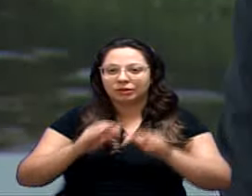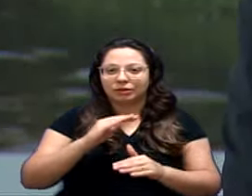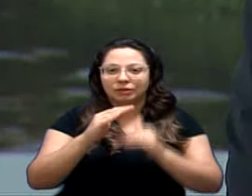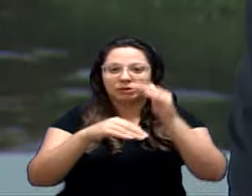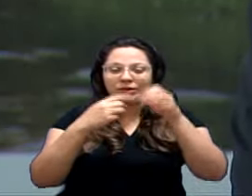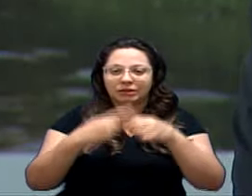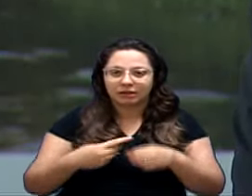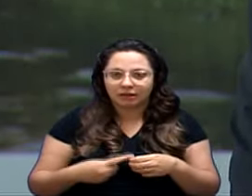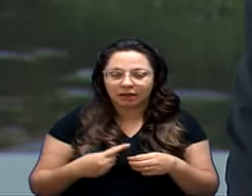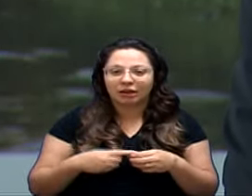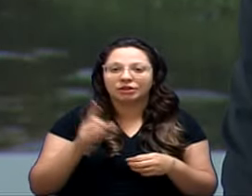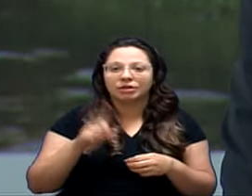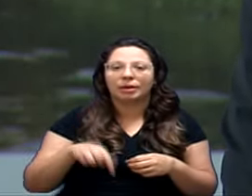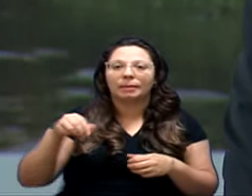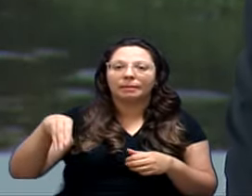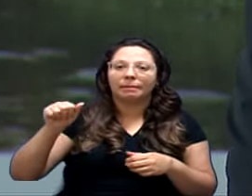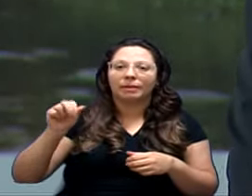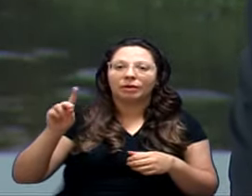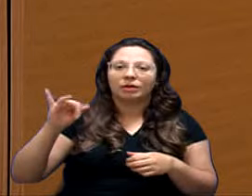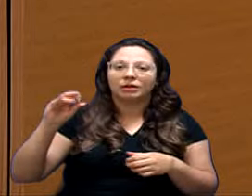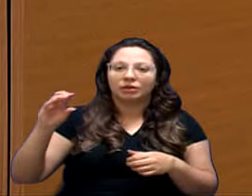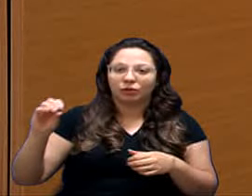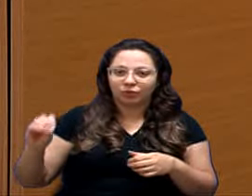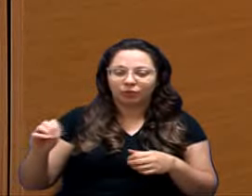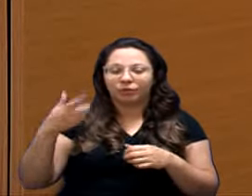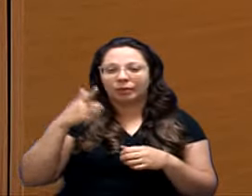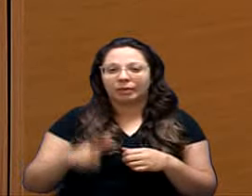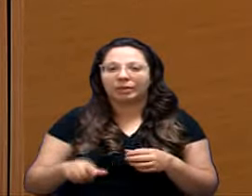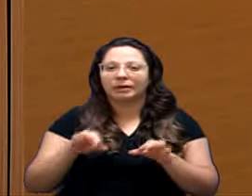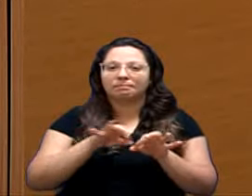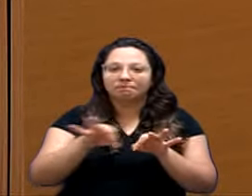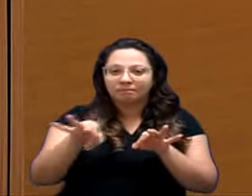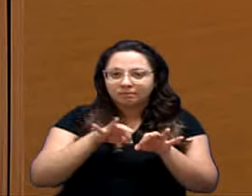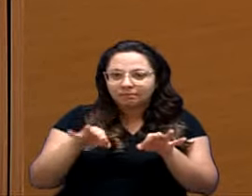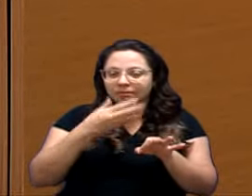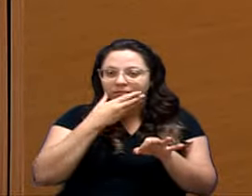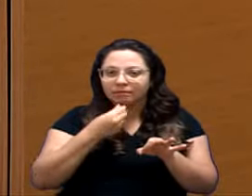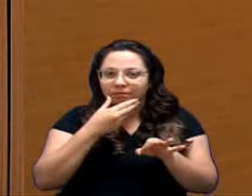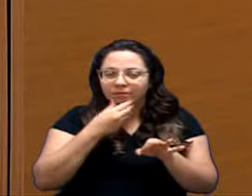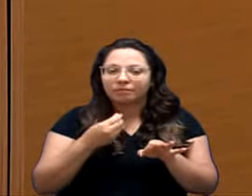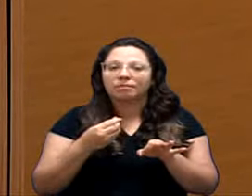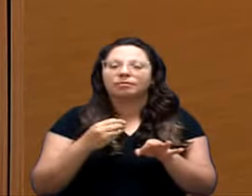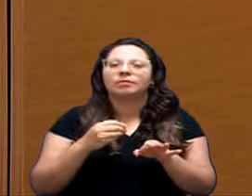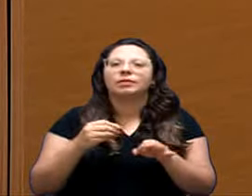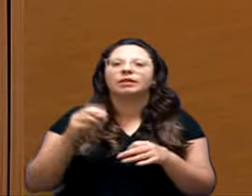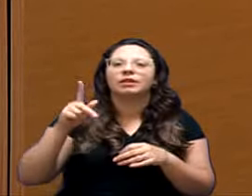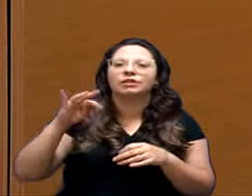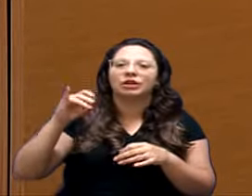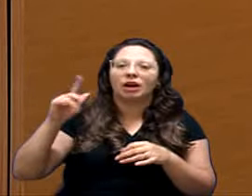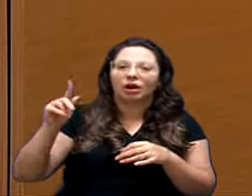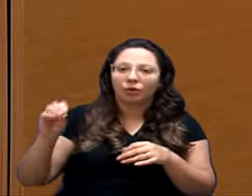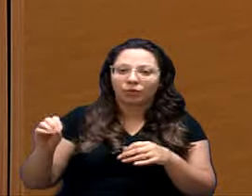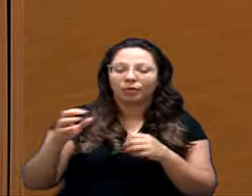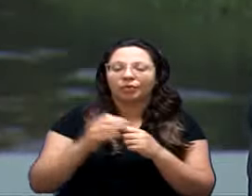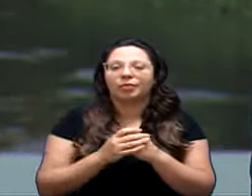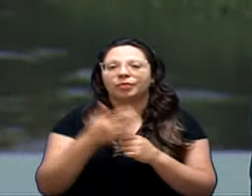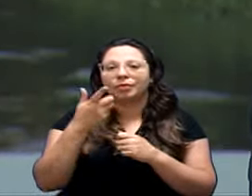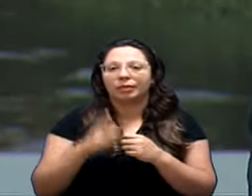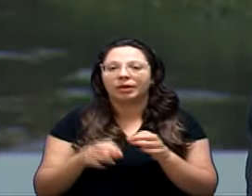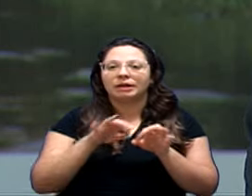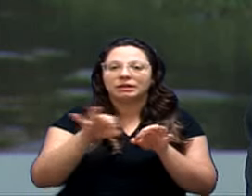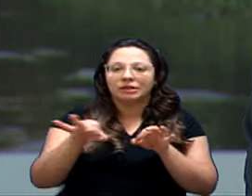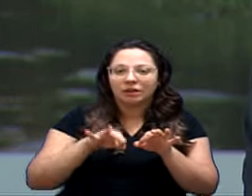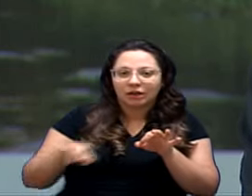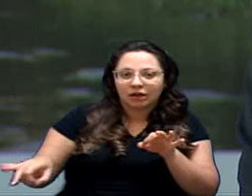ceplan Maurício campanate do Engenheiro sanitarista e ambiental da ceplan Thiago sucol do engenheiro